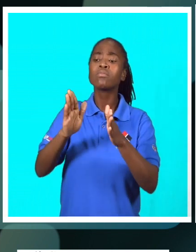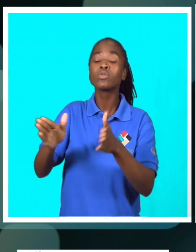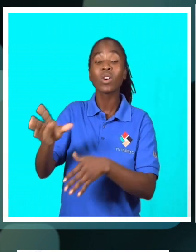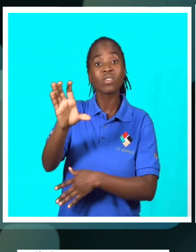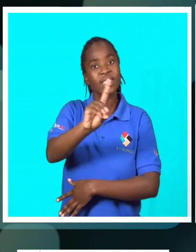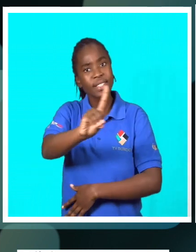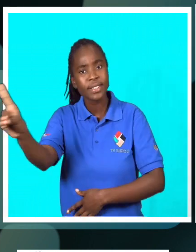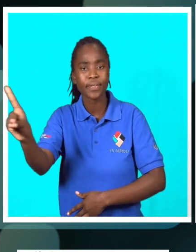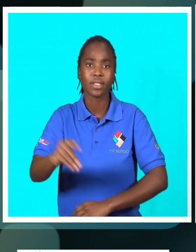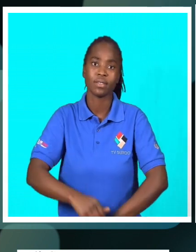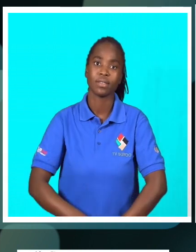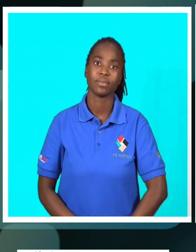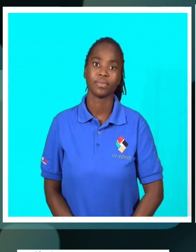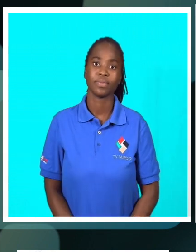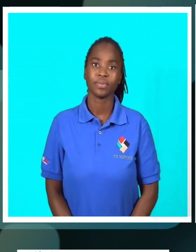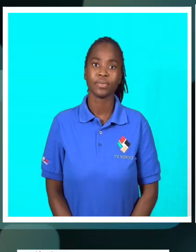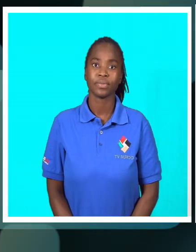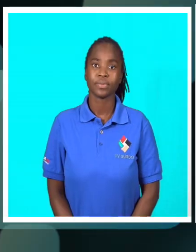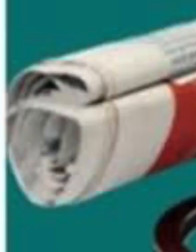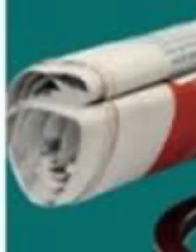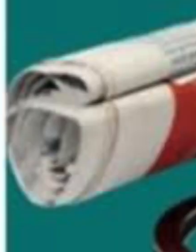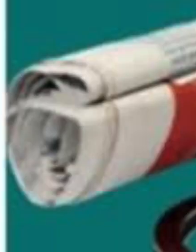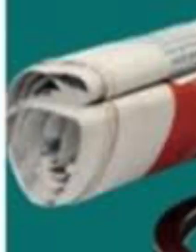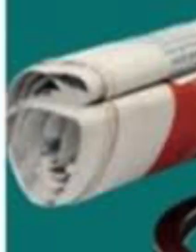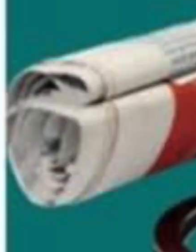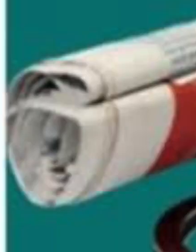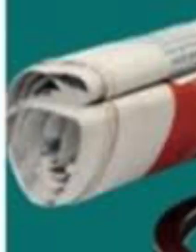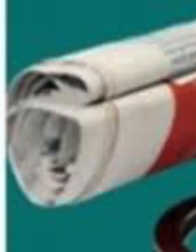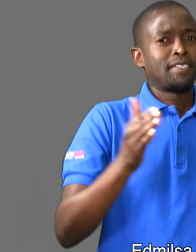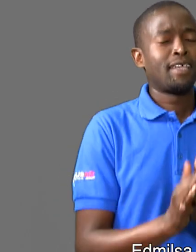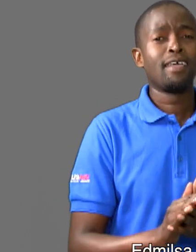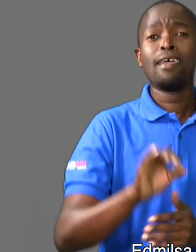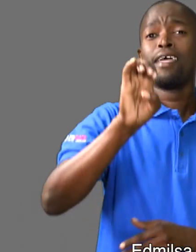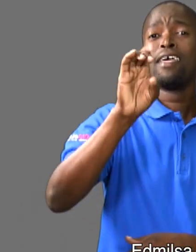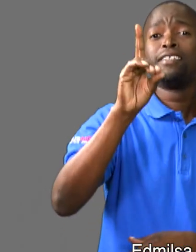-se dar apoio necessário sempre que uma pessoa com deficiência quiser fazer o pedido.